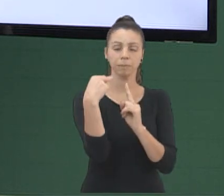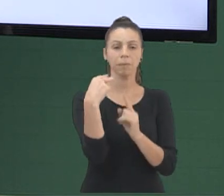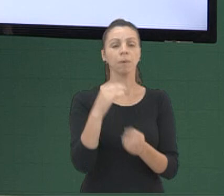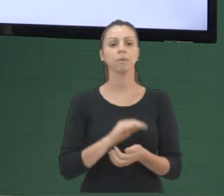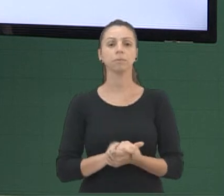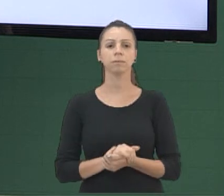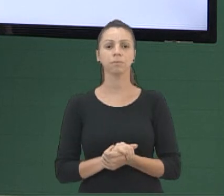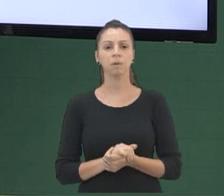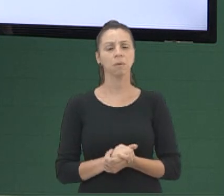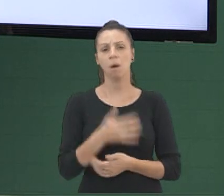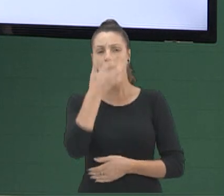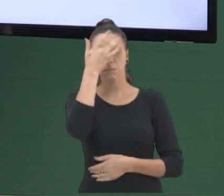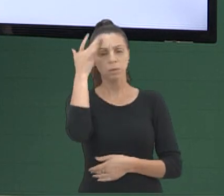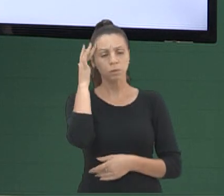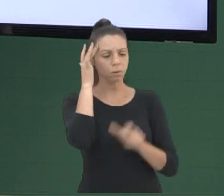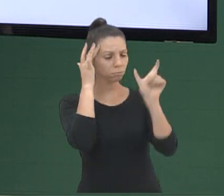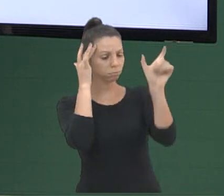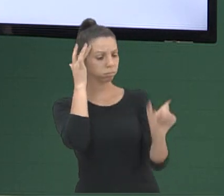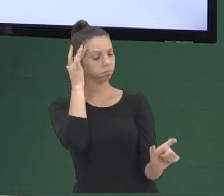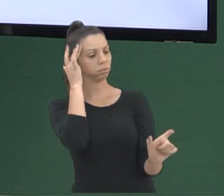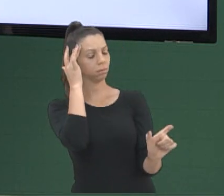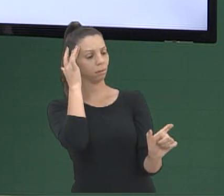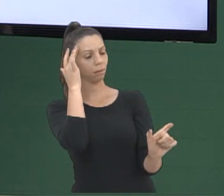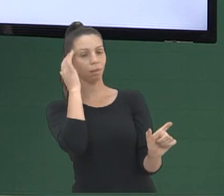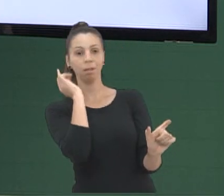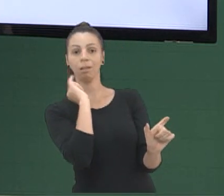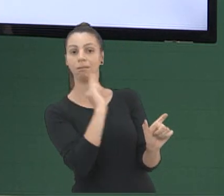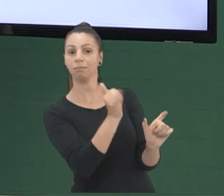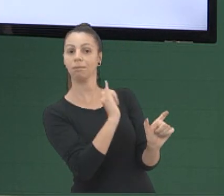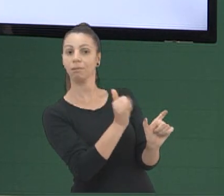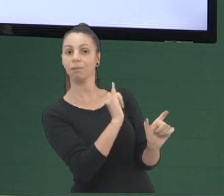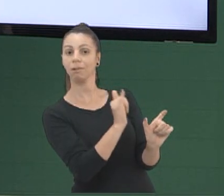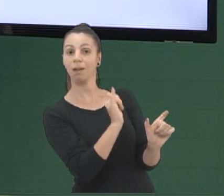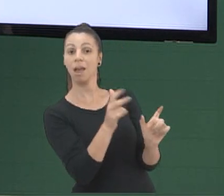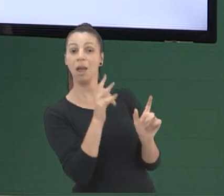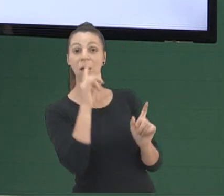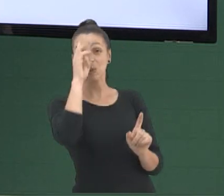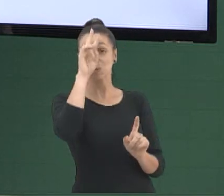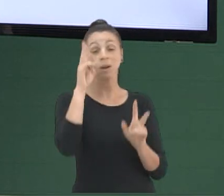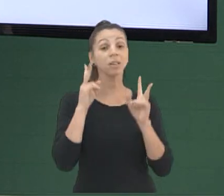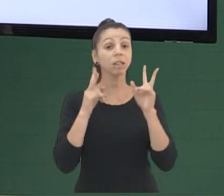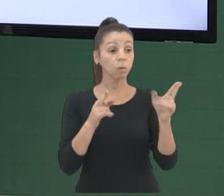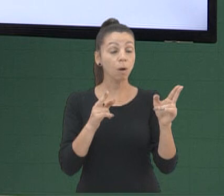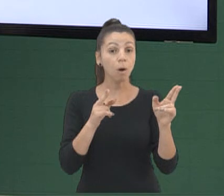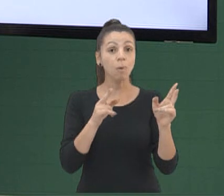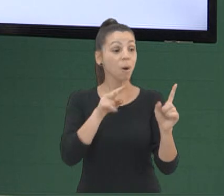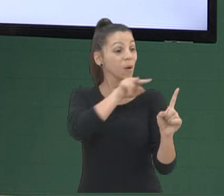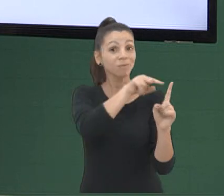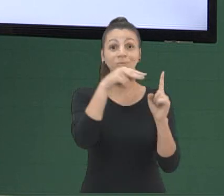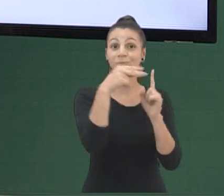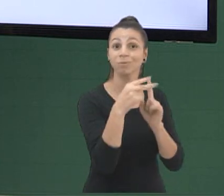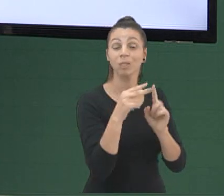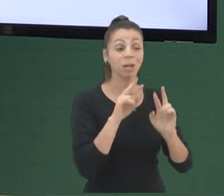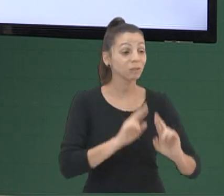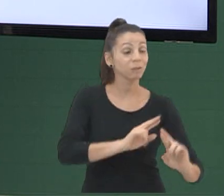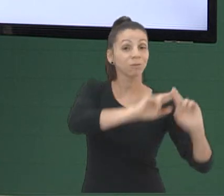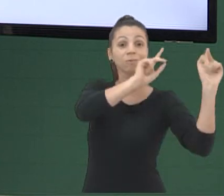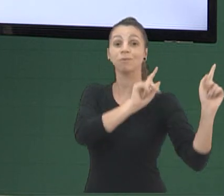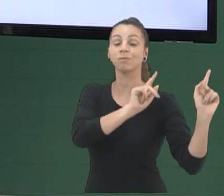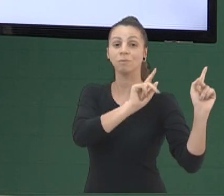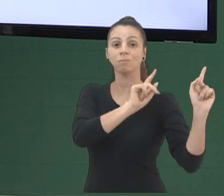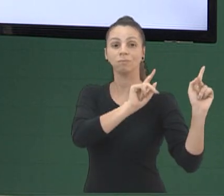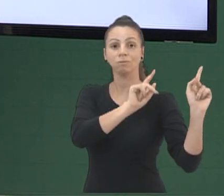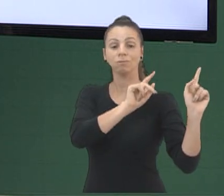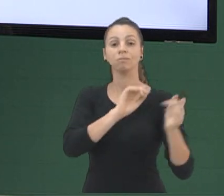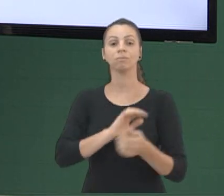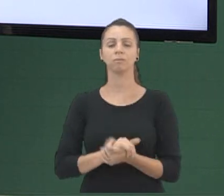repente, alguém contar essa mesma história que eu estou contando, ela vai contar com um outro olhar, outro ponto de